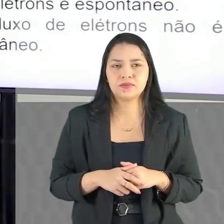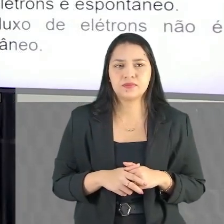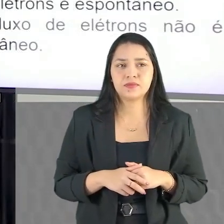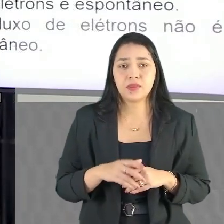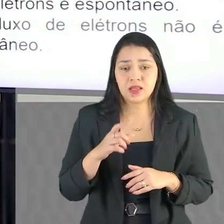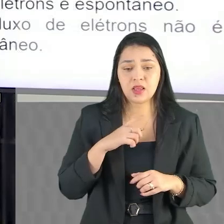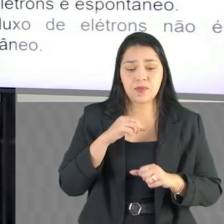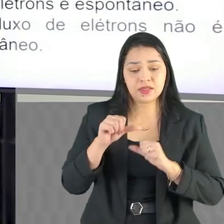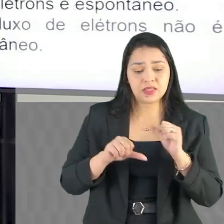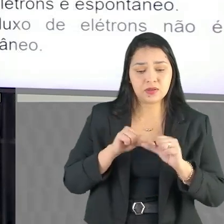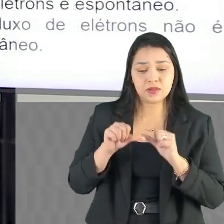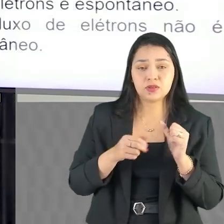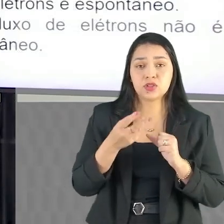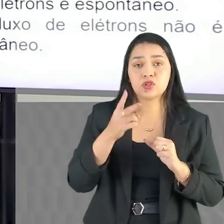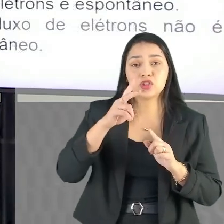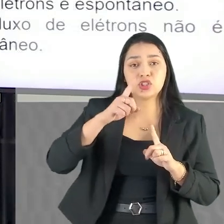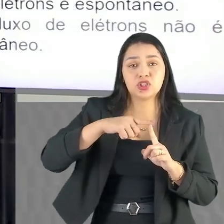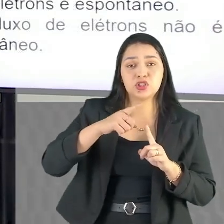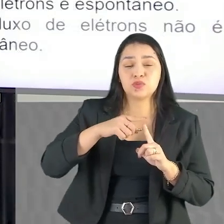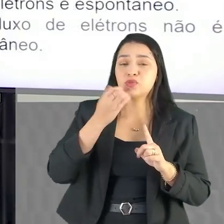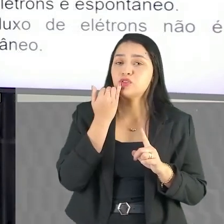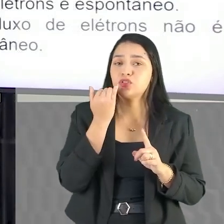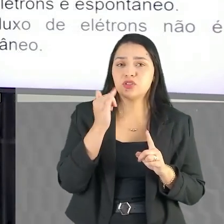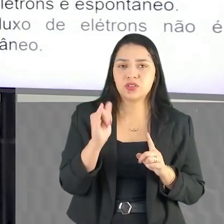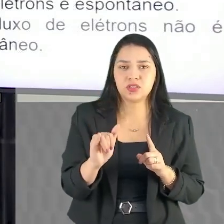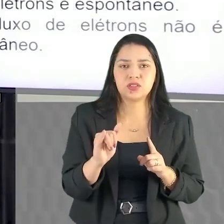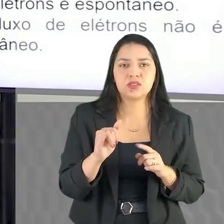eu tenho uma transformação de dois tipos de energia.